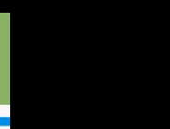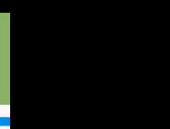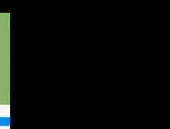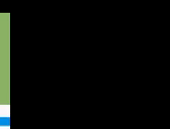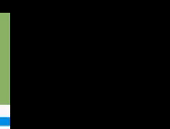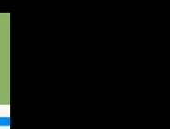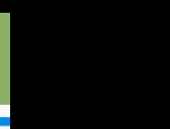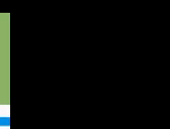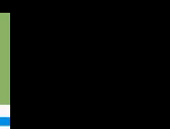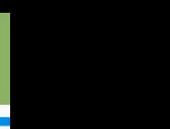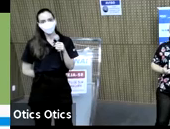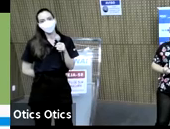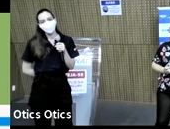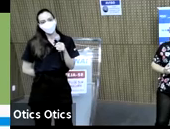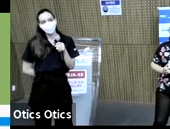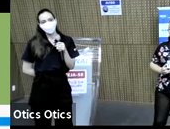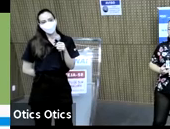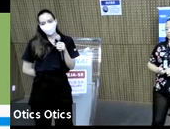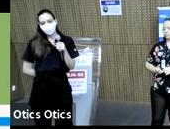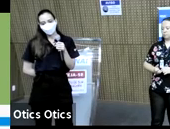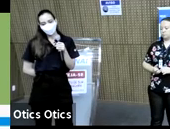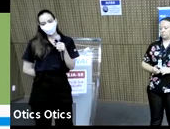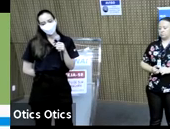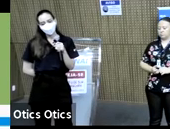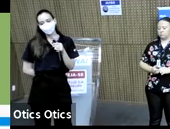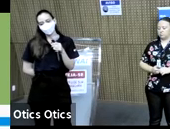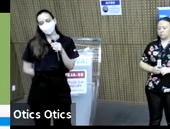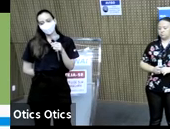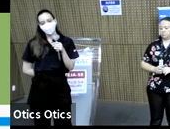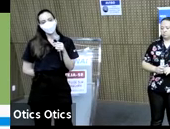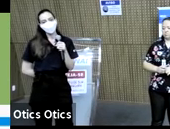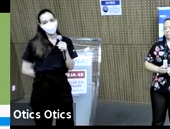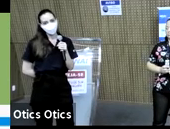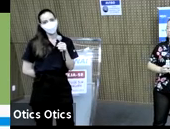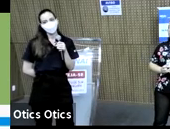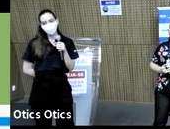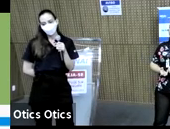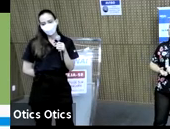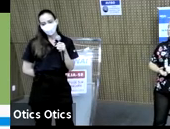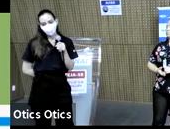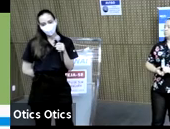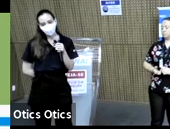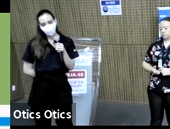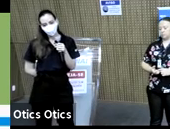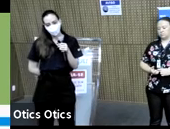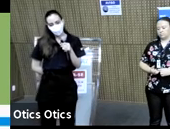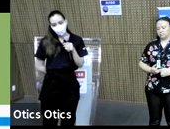registro retroativo, né, do código desses exames, então a gente acredita que o próximo vai estar bem